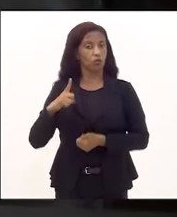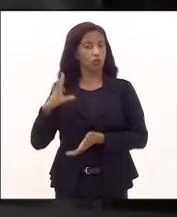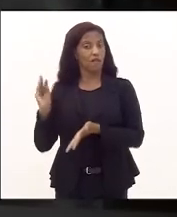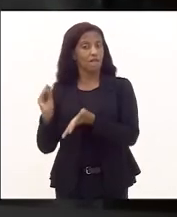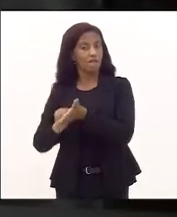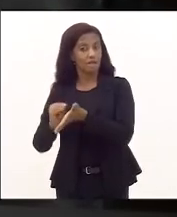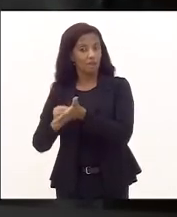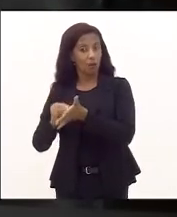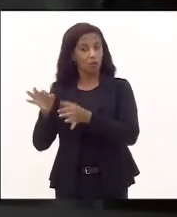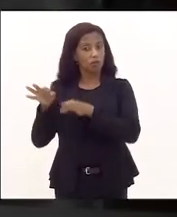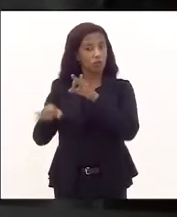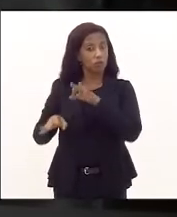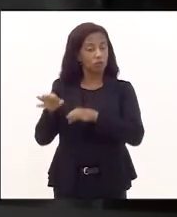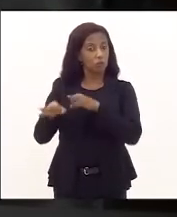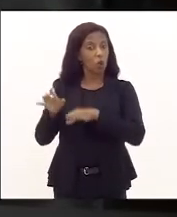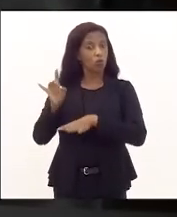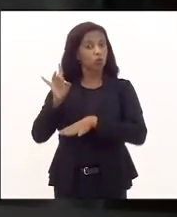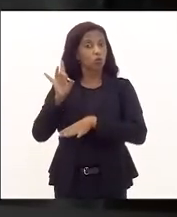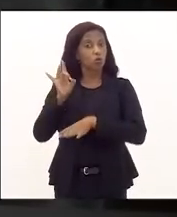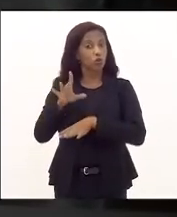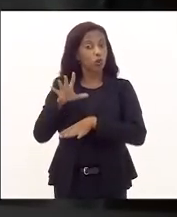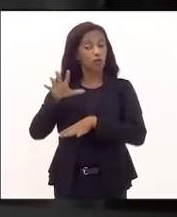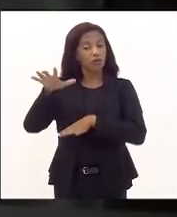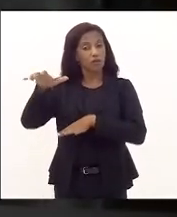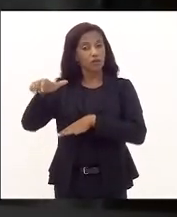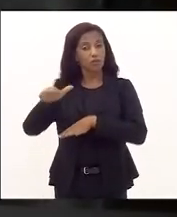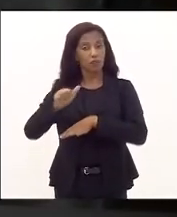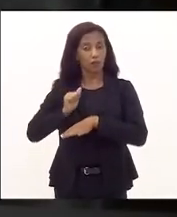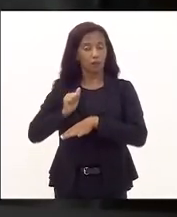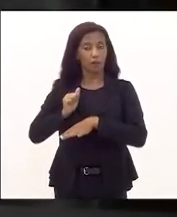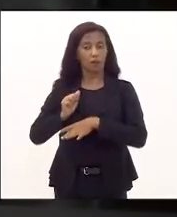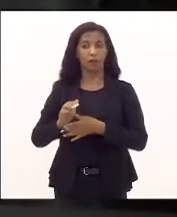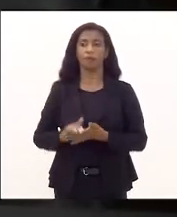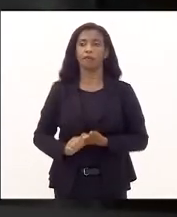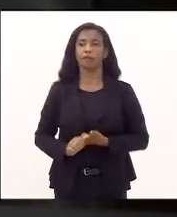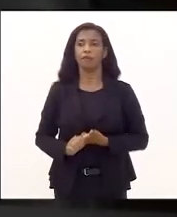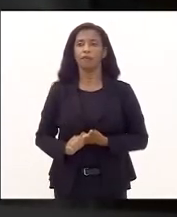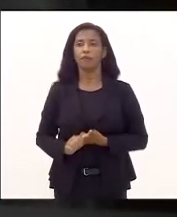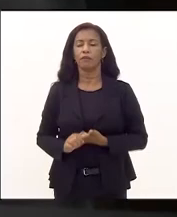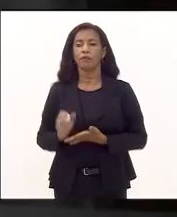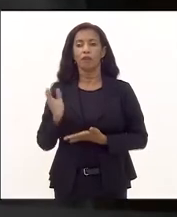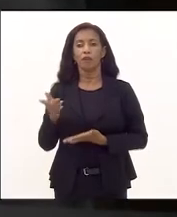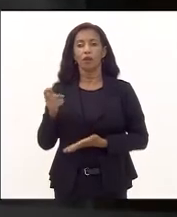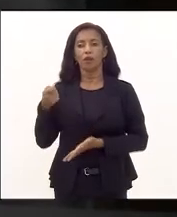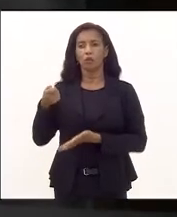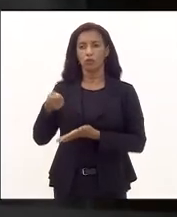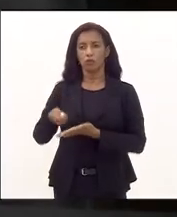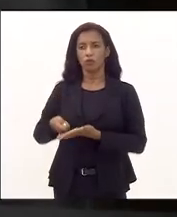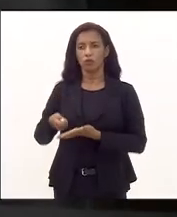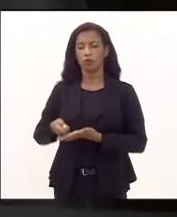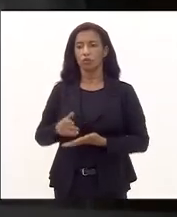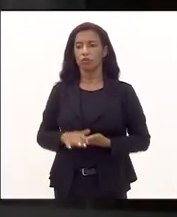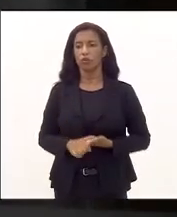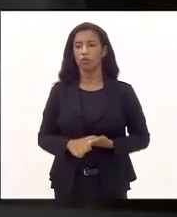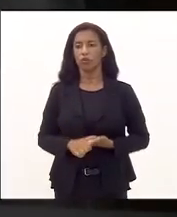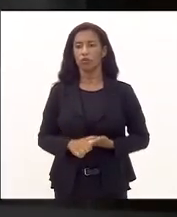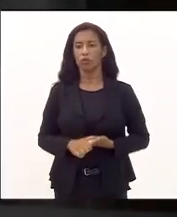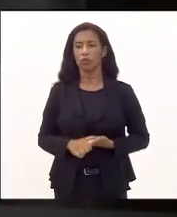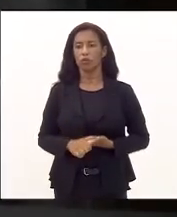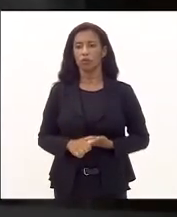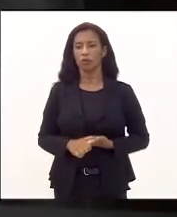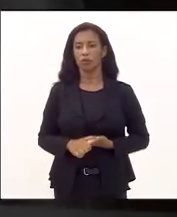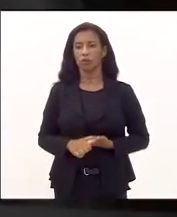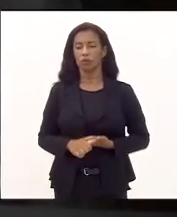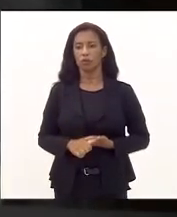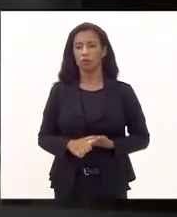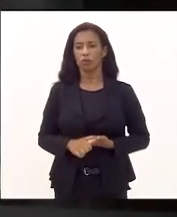pendências judiciais só serão acolhidos com a assertiva da Justiça. Se houver pendência